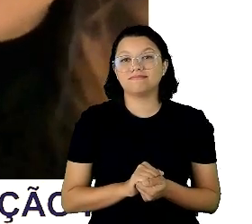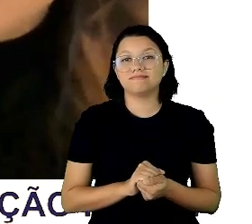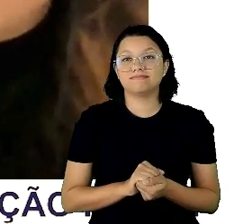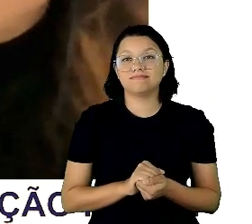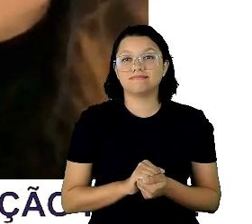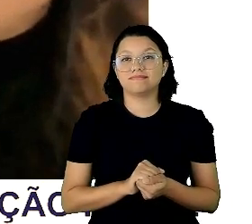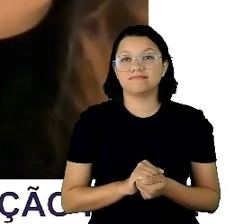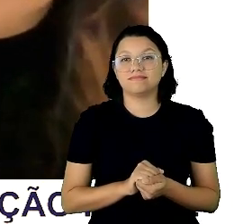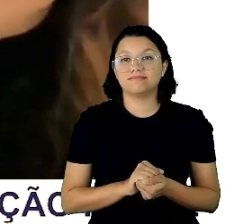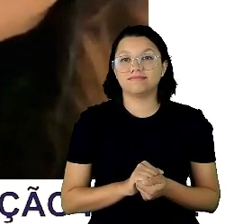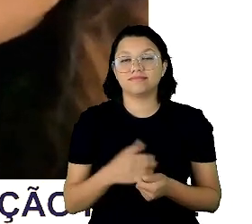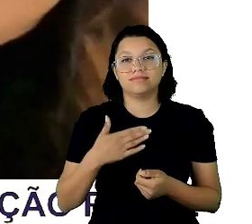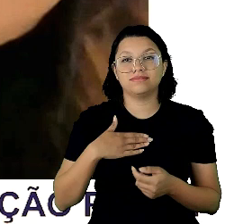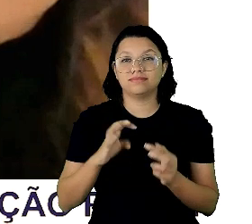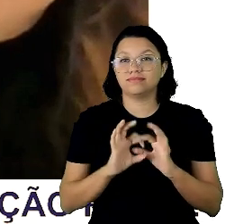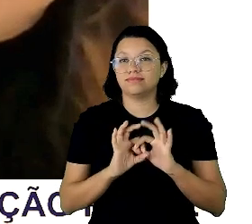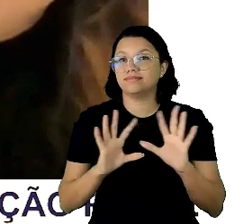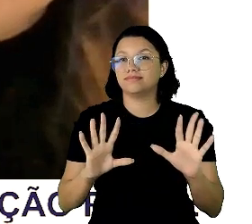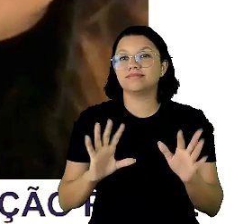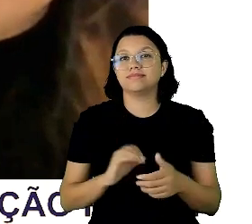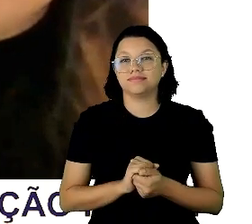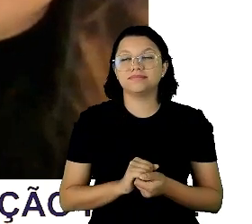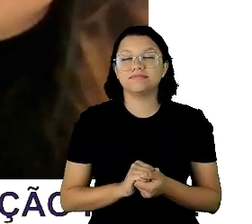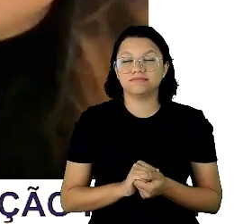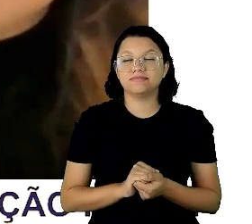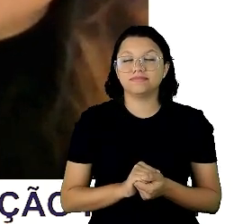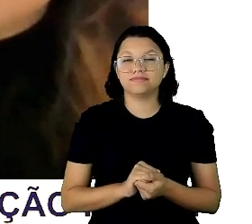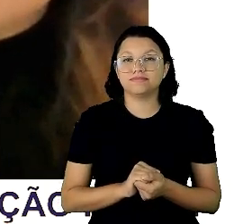Fico à disposição.